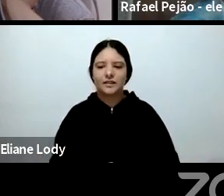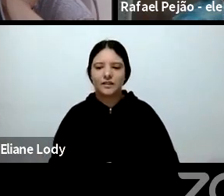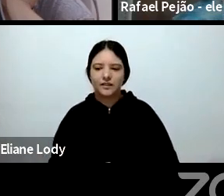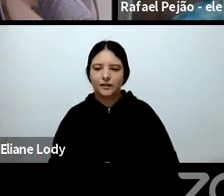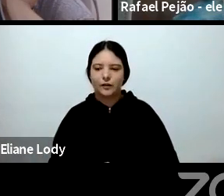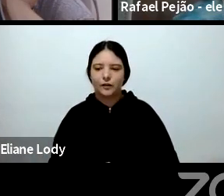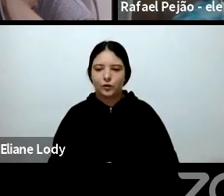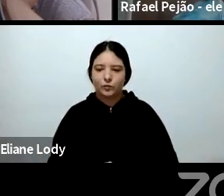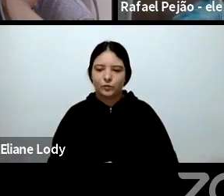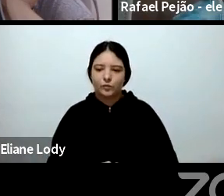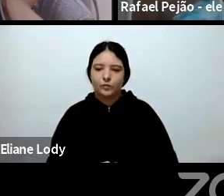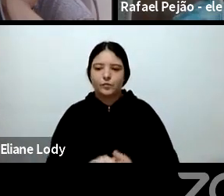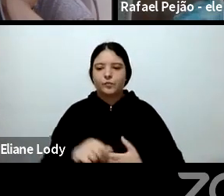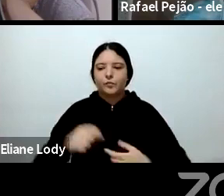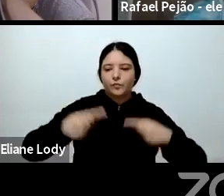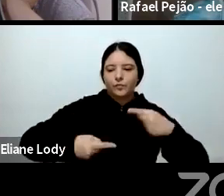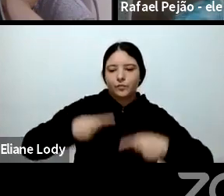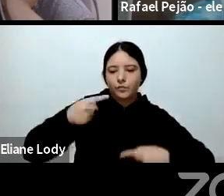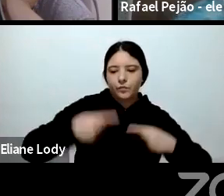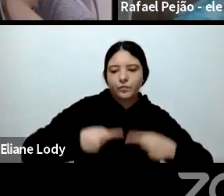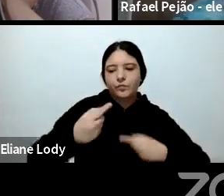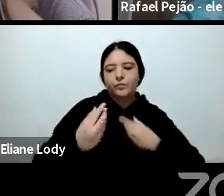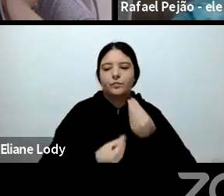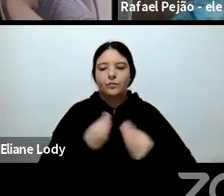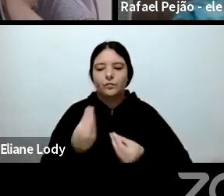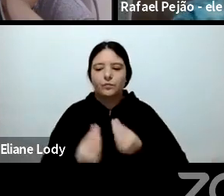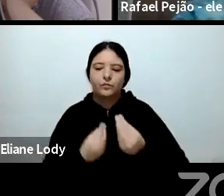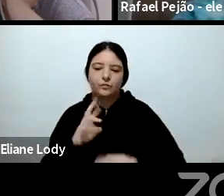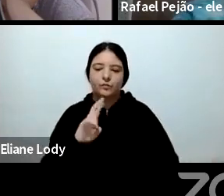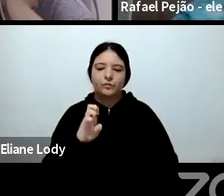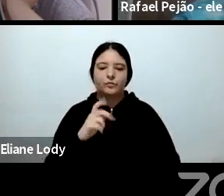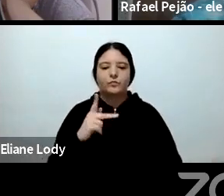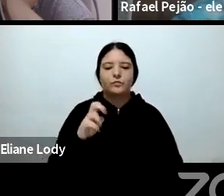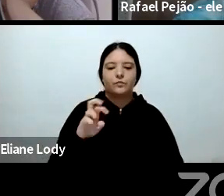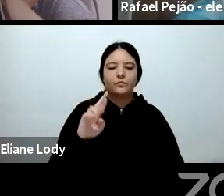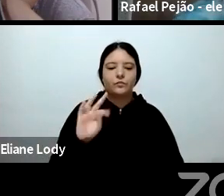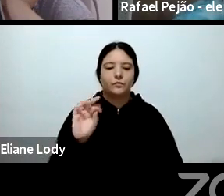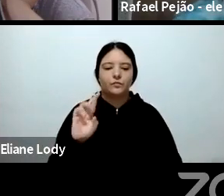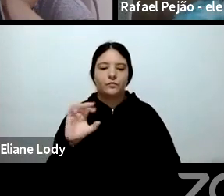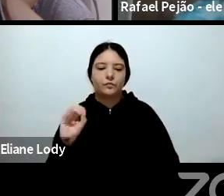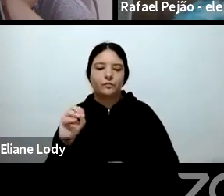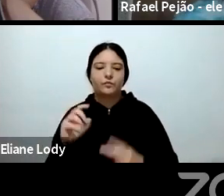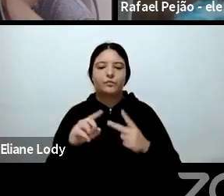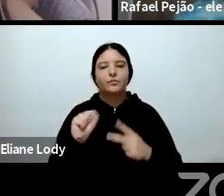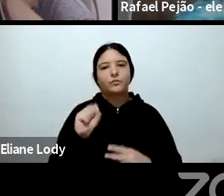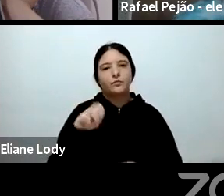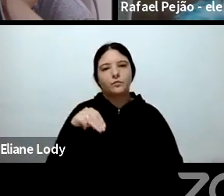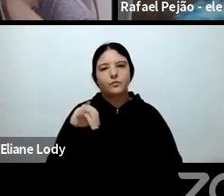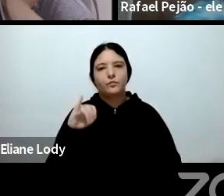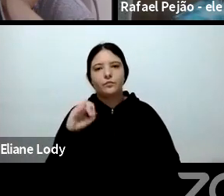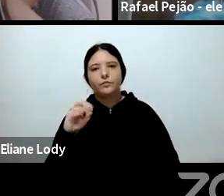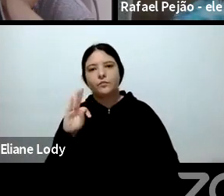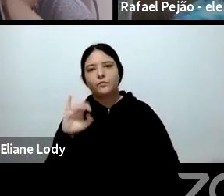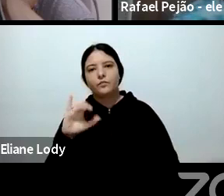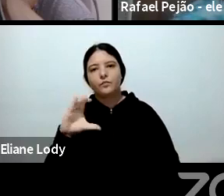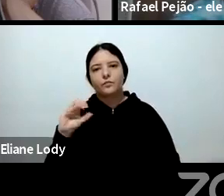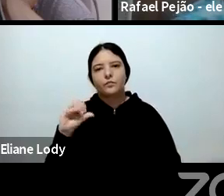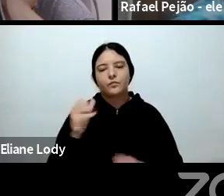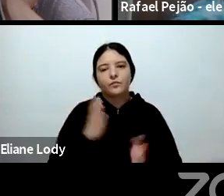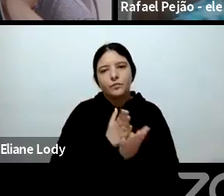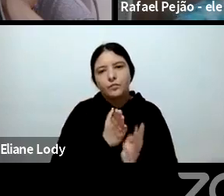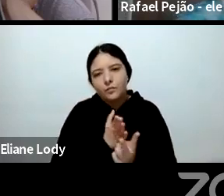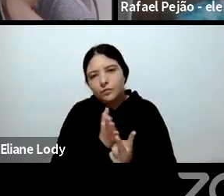né, a discussão aí sobre repertórios, né, semióticos, ela vem um pouco nessa linha de debate. Bom, como é que a gente